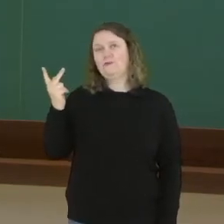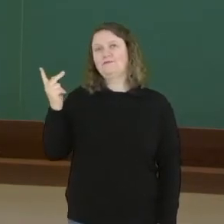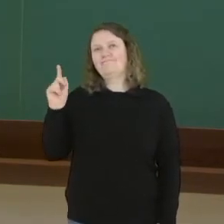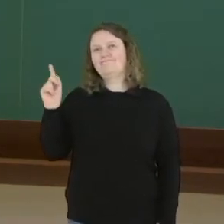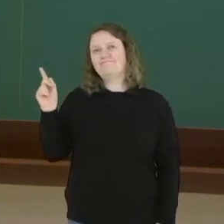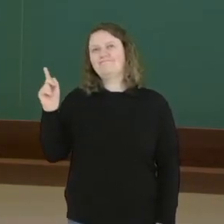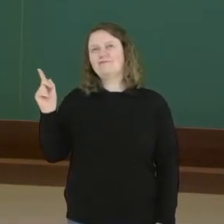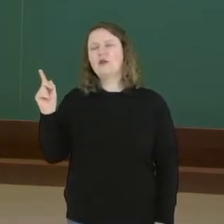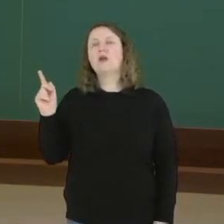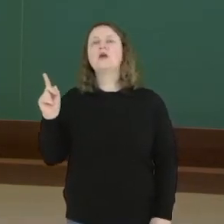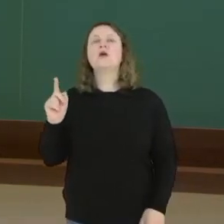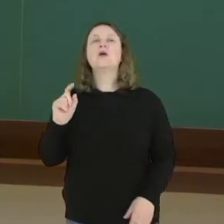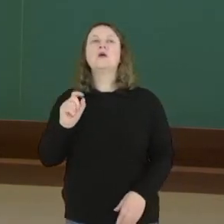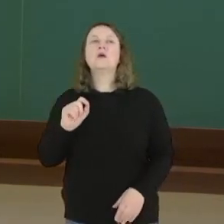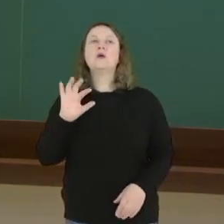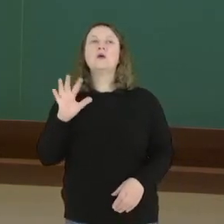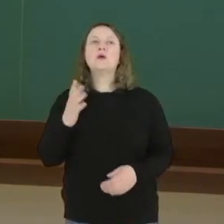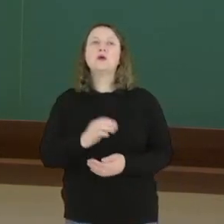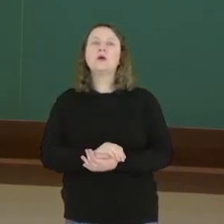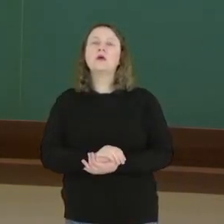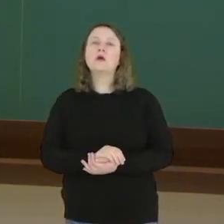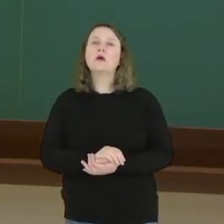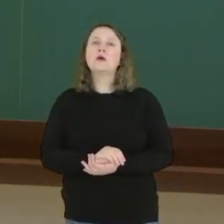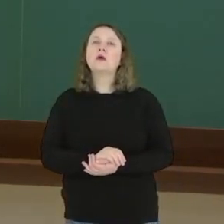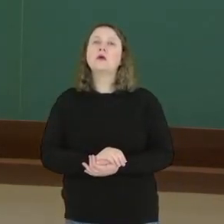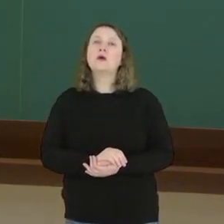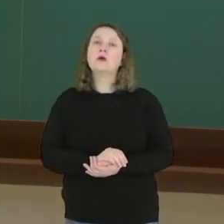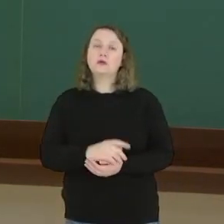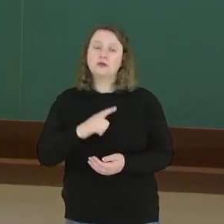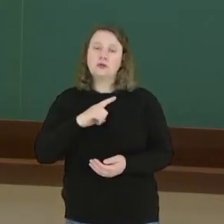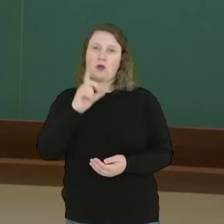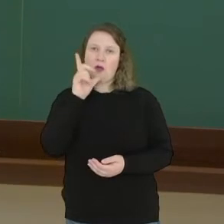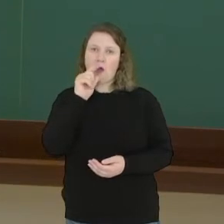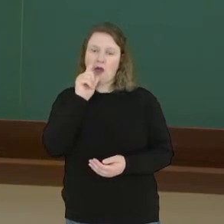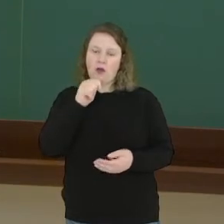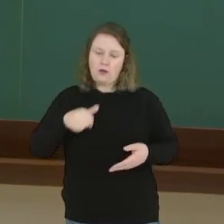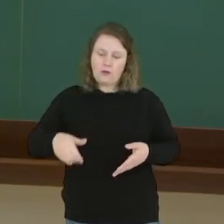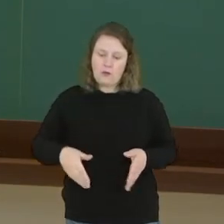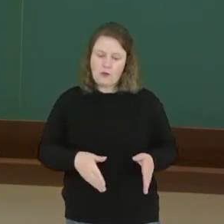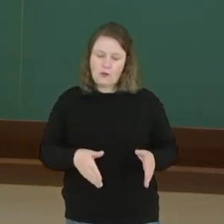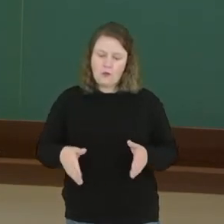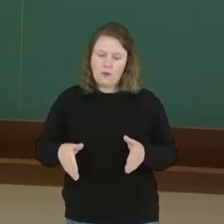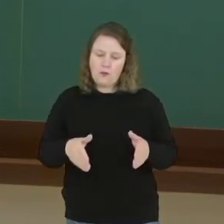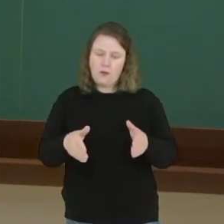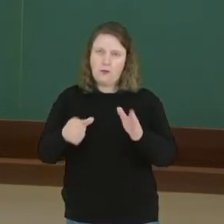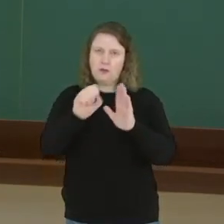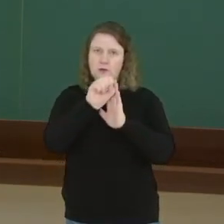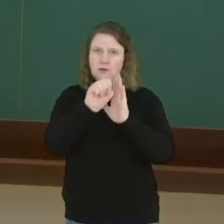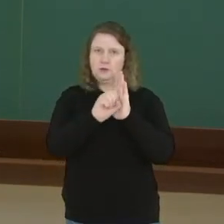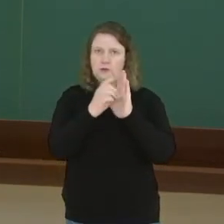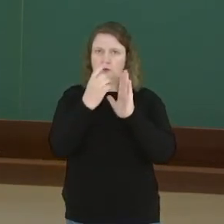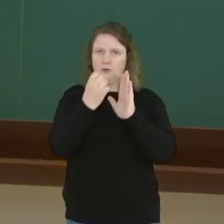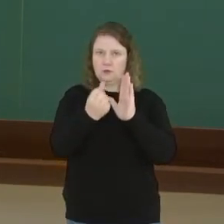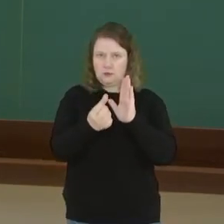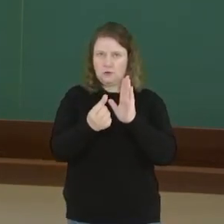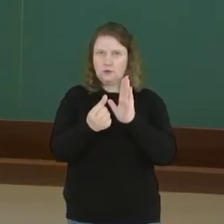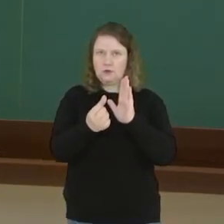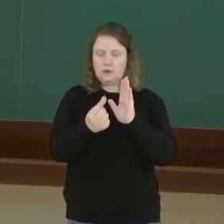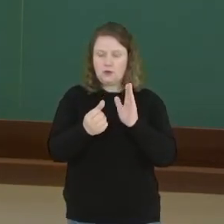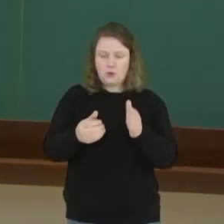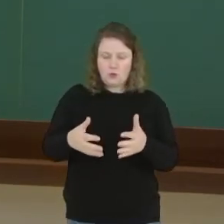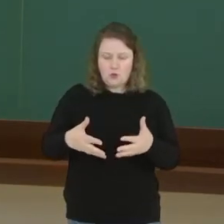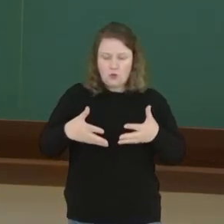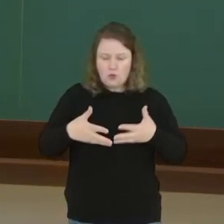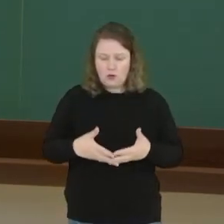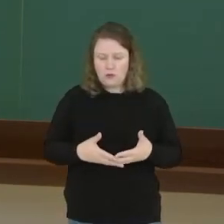mortal Réia Sílvia, o Rômulo e Remo, foi colocado no século XVI, bem posterior, né, 500 anos atrás, por um